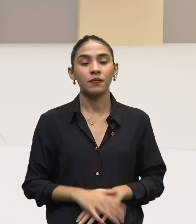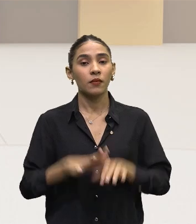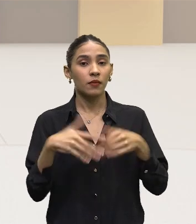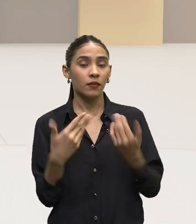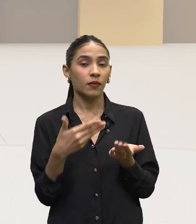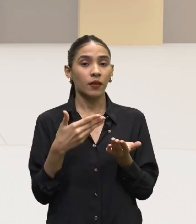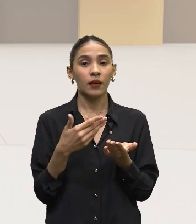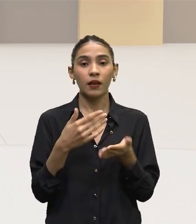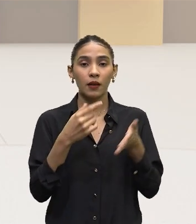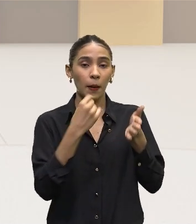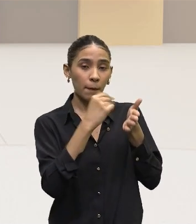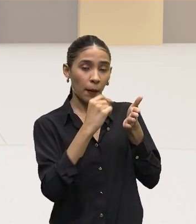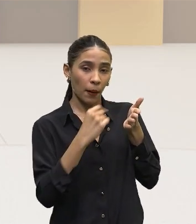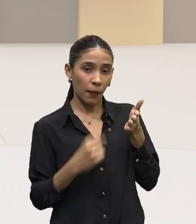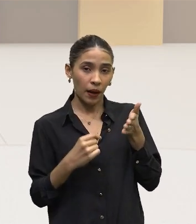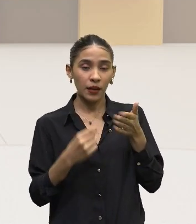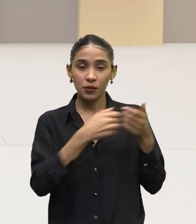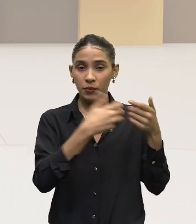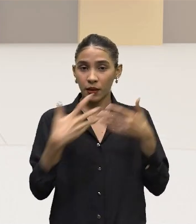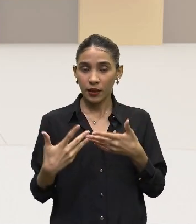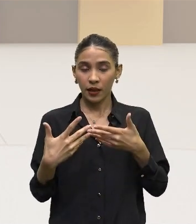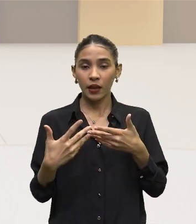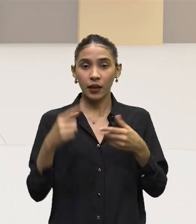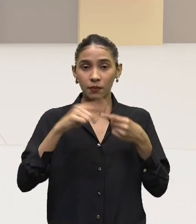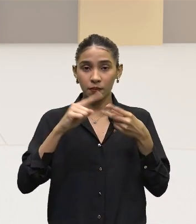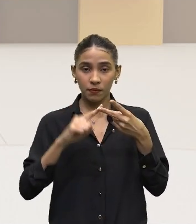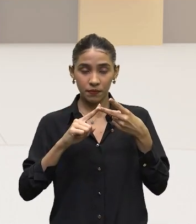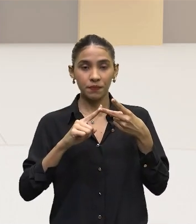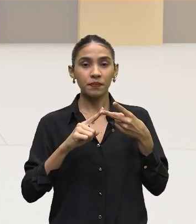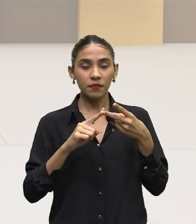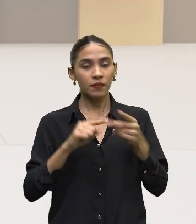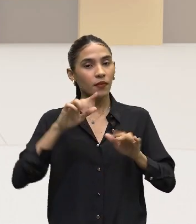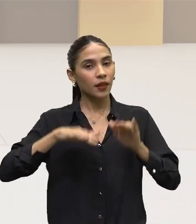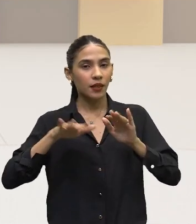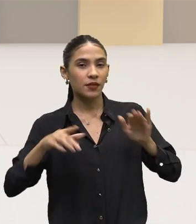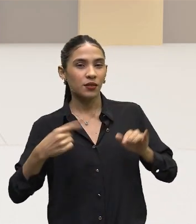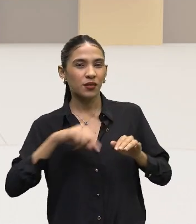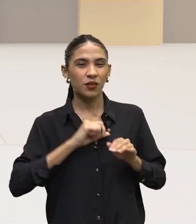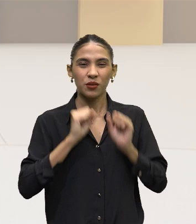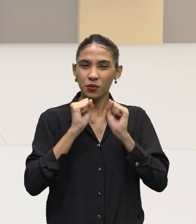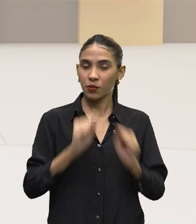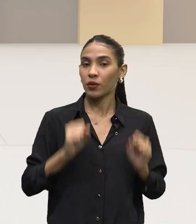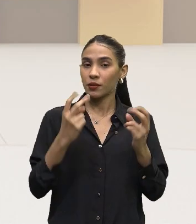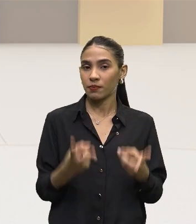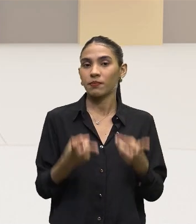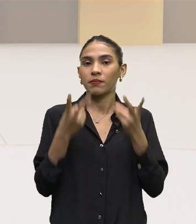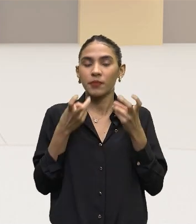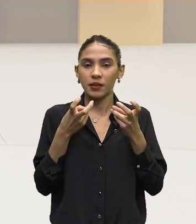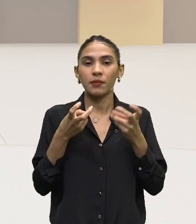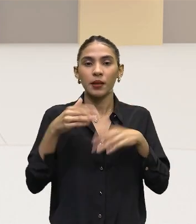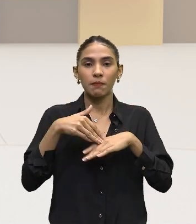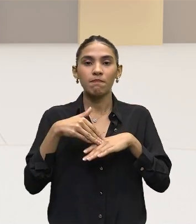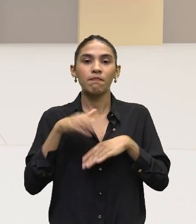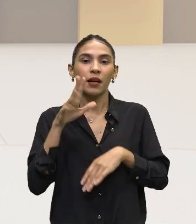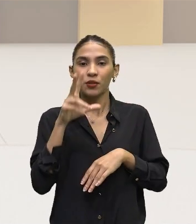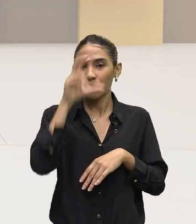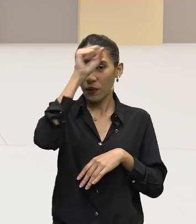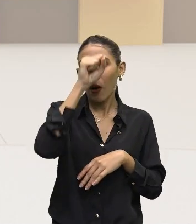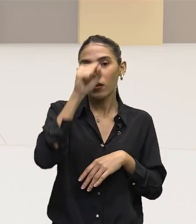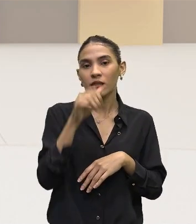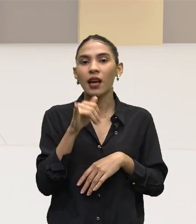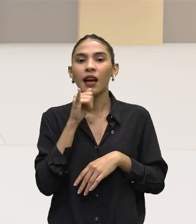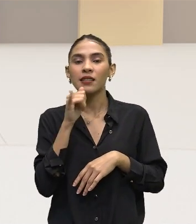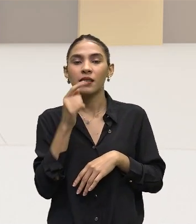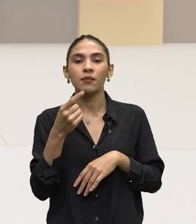vai listar aqui alguns vieses e algumas heurísticas que às vezes a gente pode identificar mais de um deles quando a gente